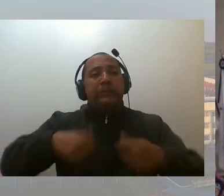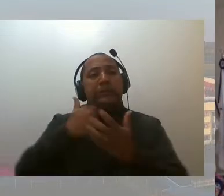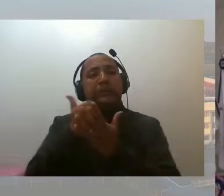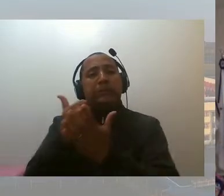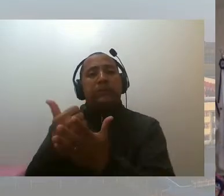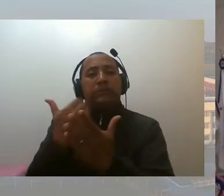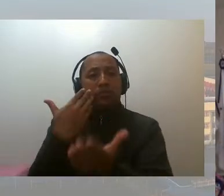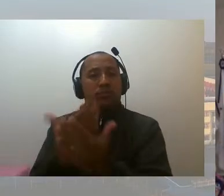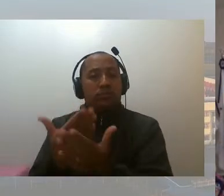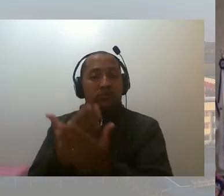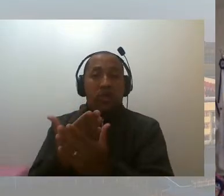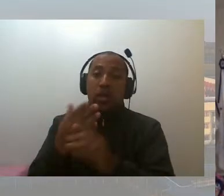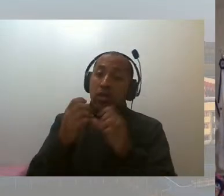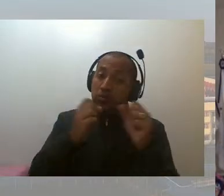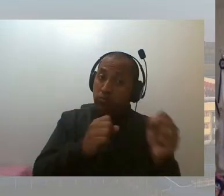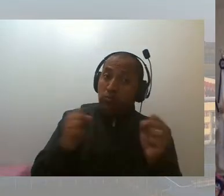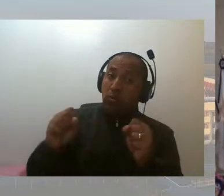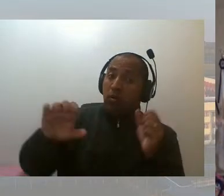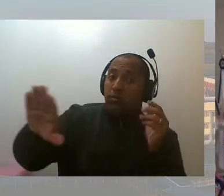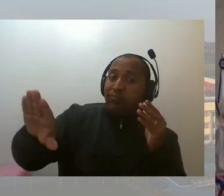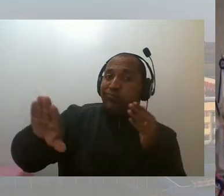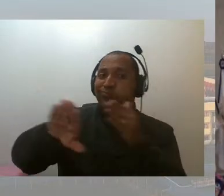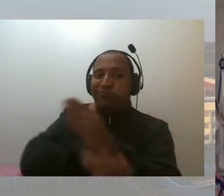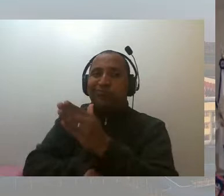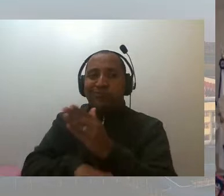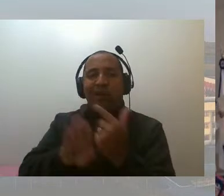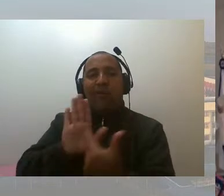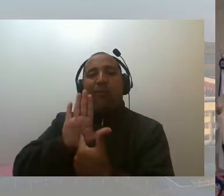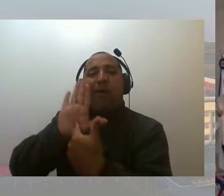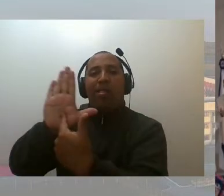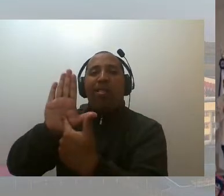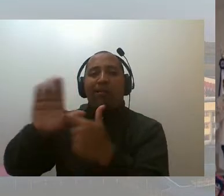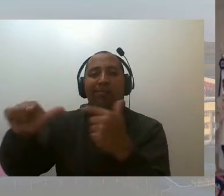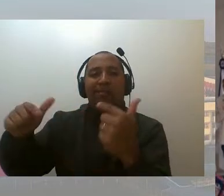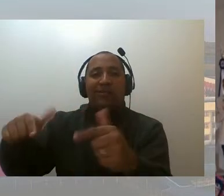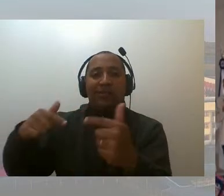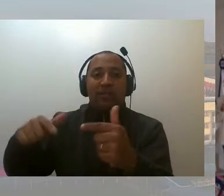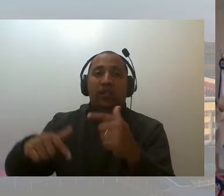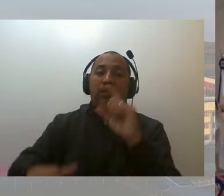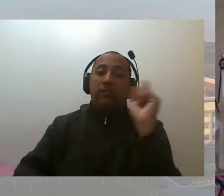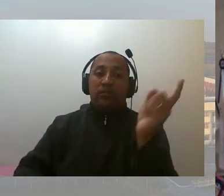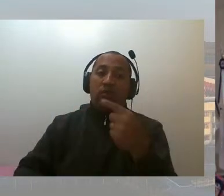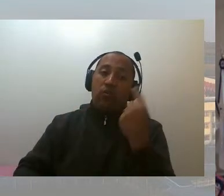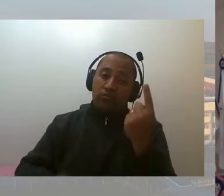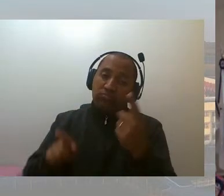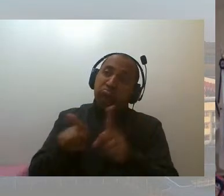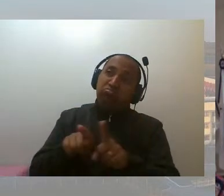para que possa lá participar do evento, apresentar os seus trabalhos, ou simplesmente ser...